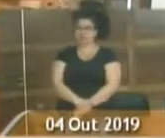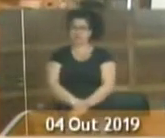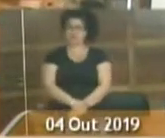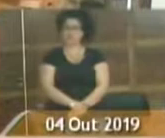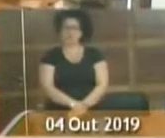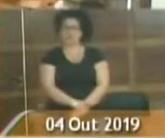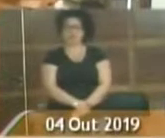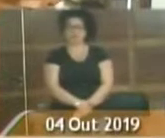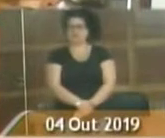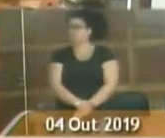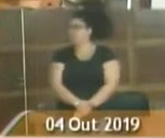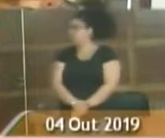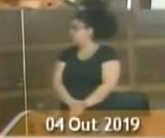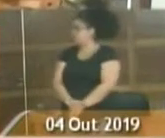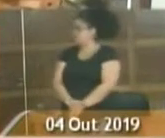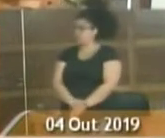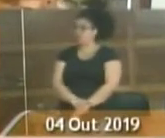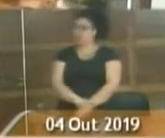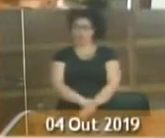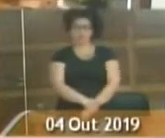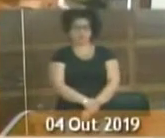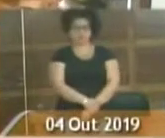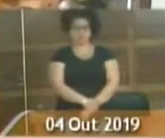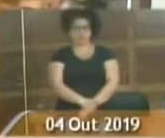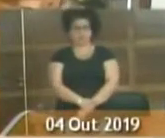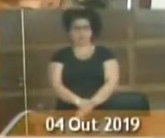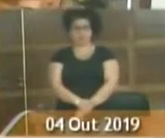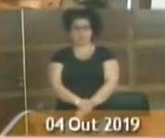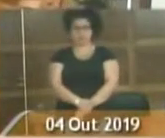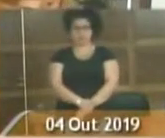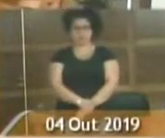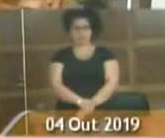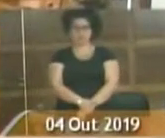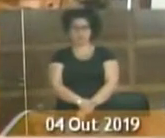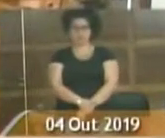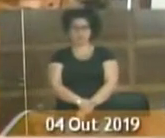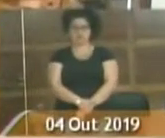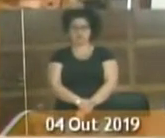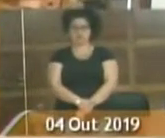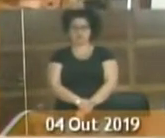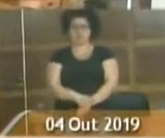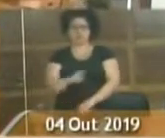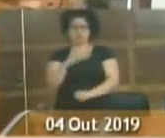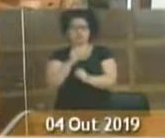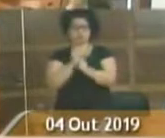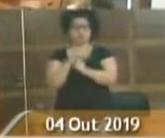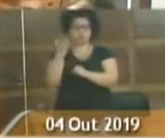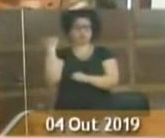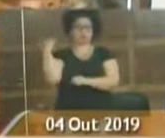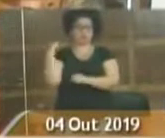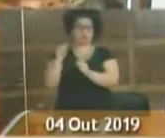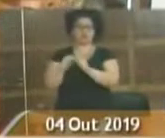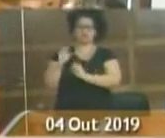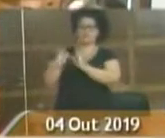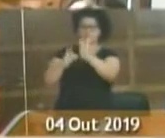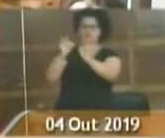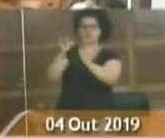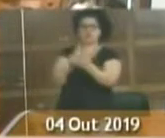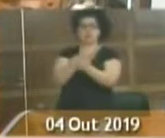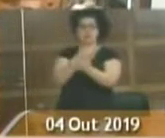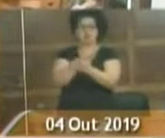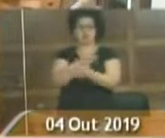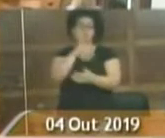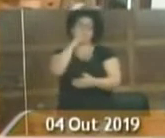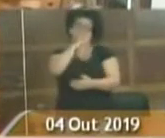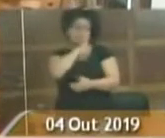porque muita gente trata errado, tá? E há 5 anos atrás eu já usava esse tratamento e tinha